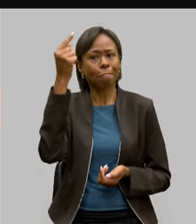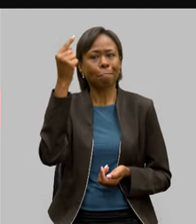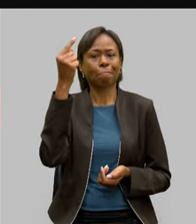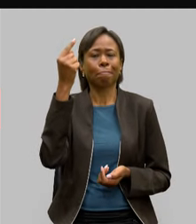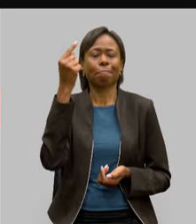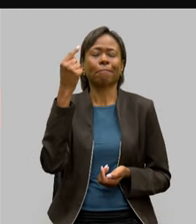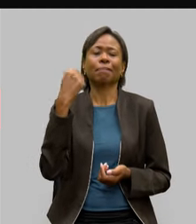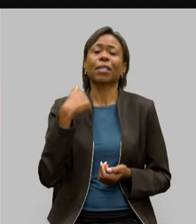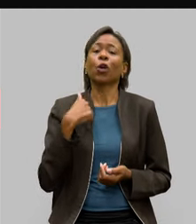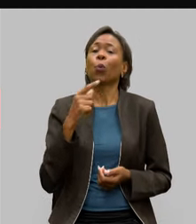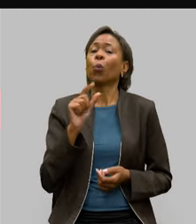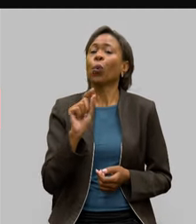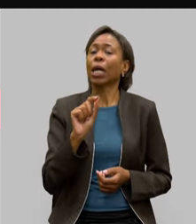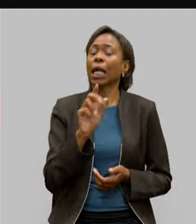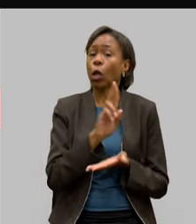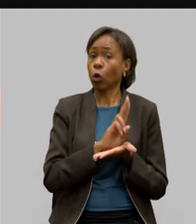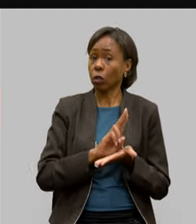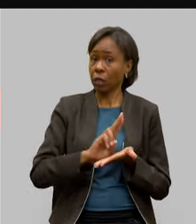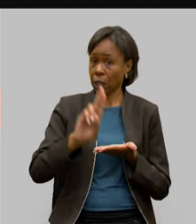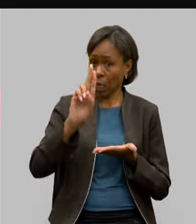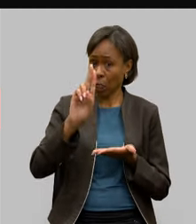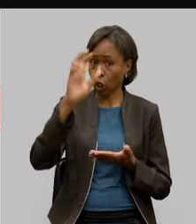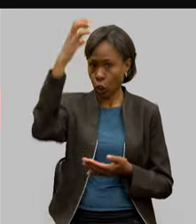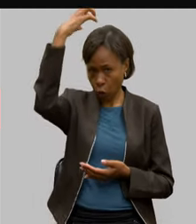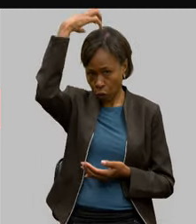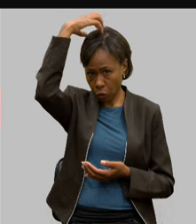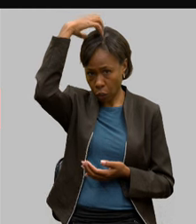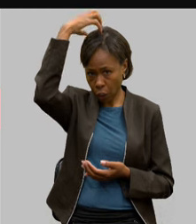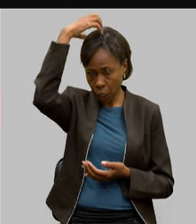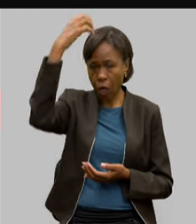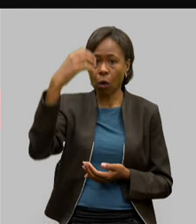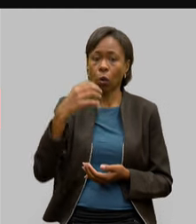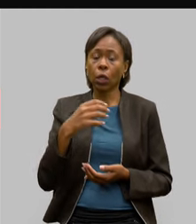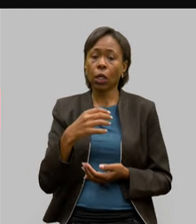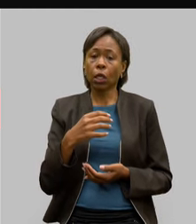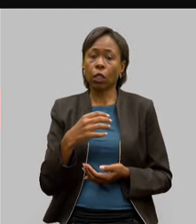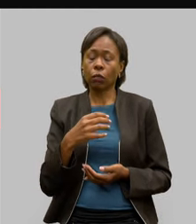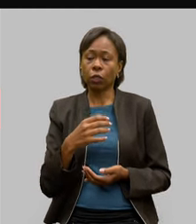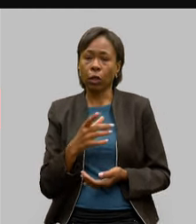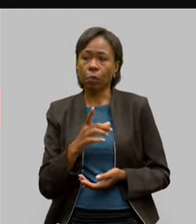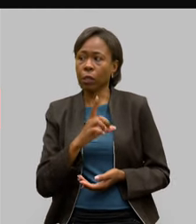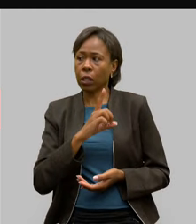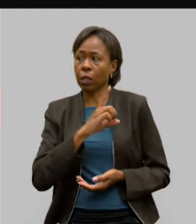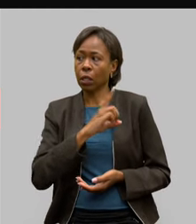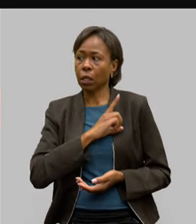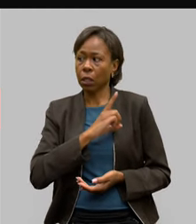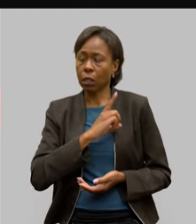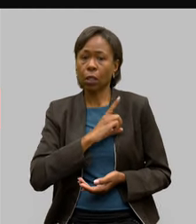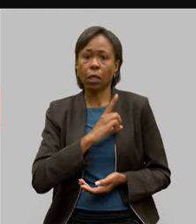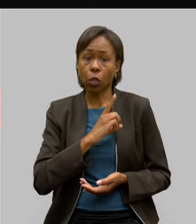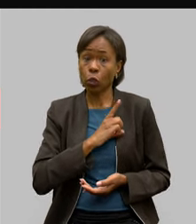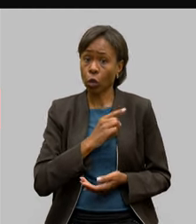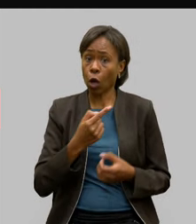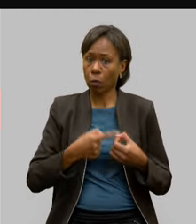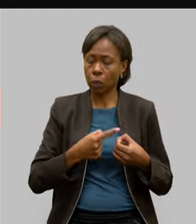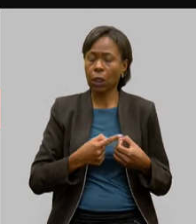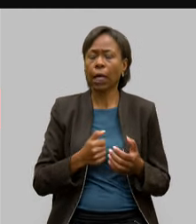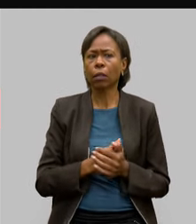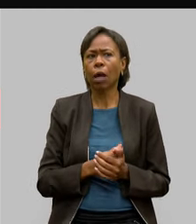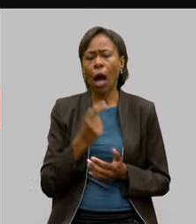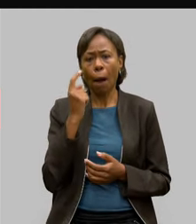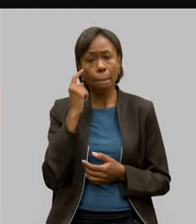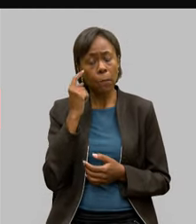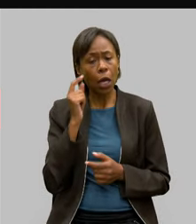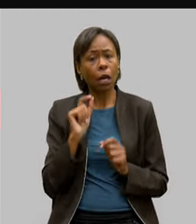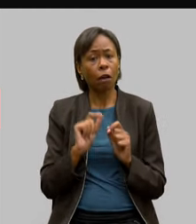tava aqui na Universidade Federal de São João Del Rei aqui em Divinópolis E aí eu fiquei pensando será que a gente não consegue fazer um projeto aqui na